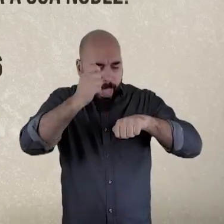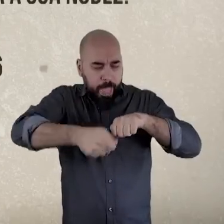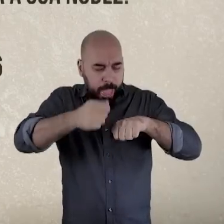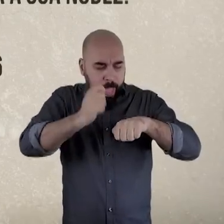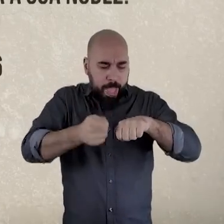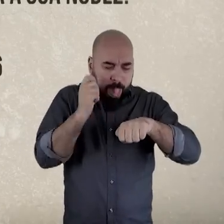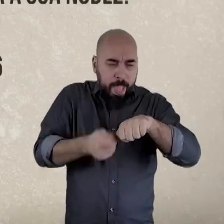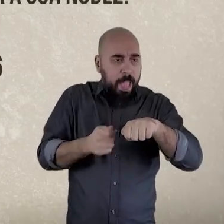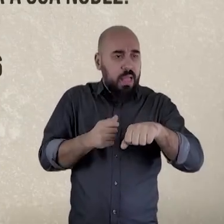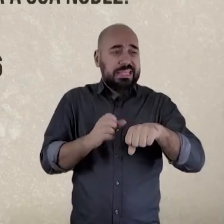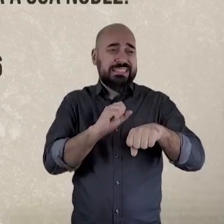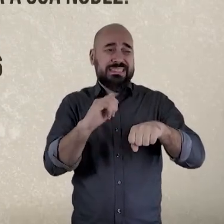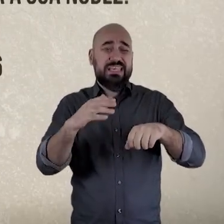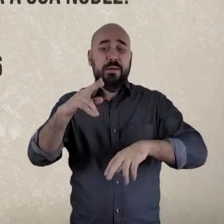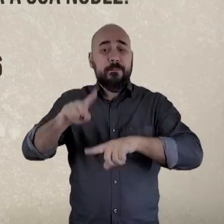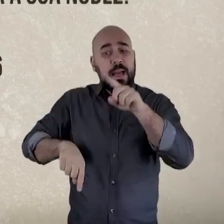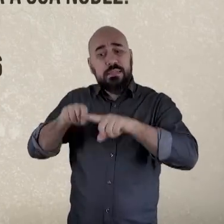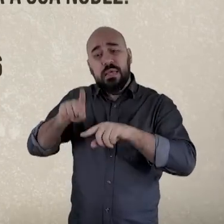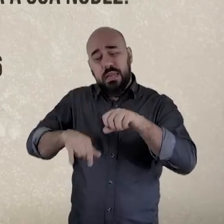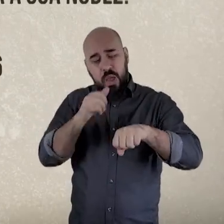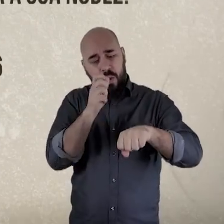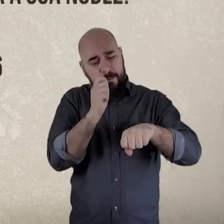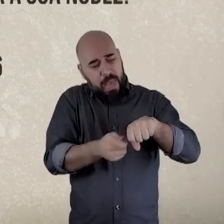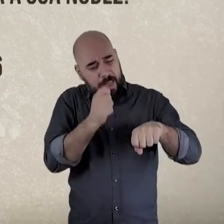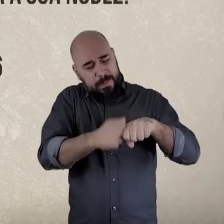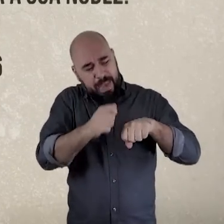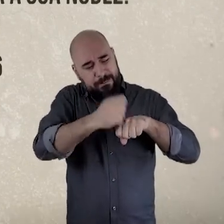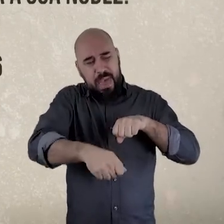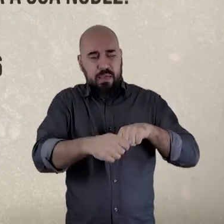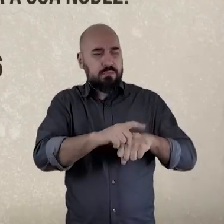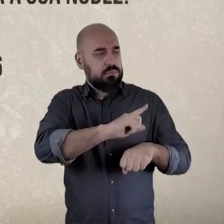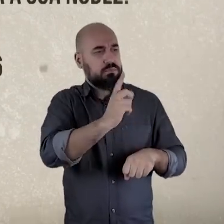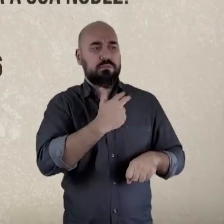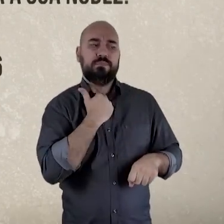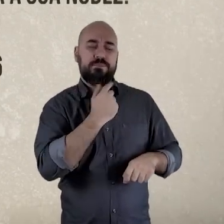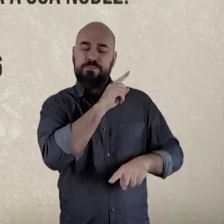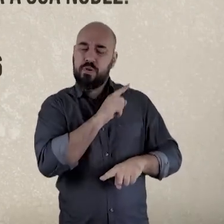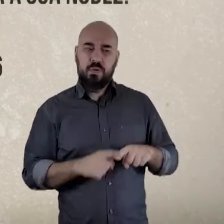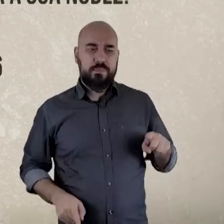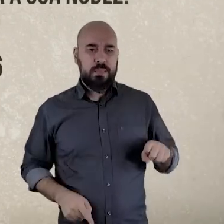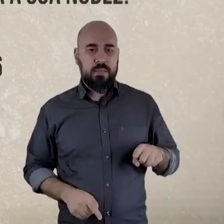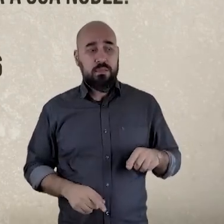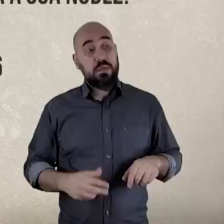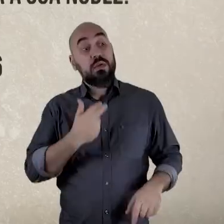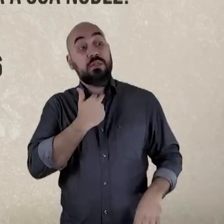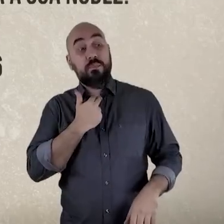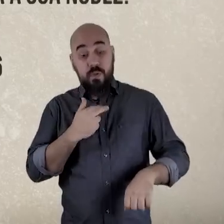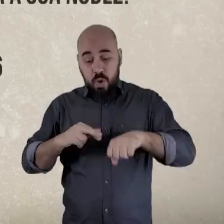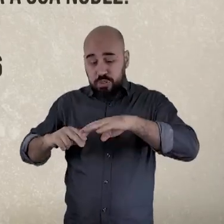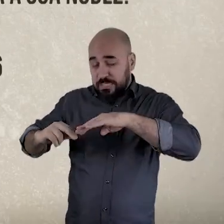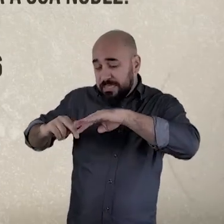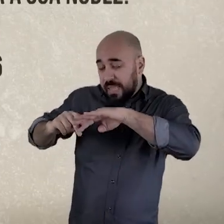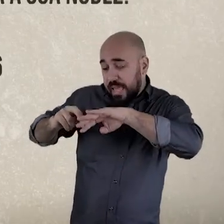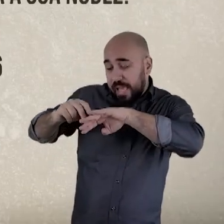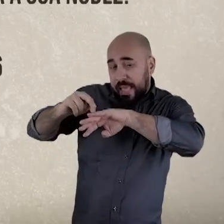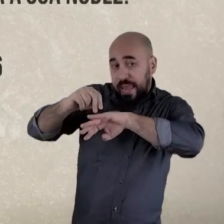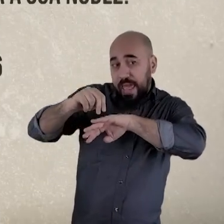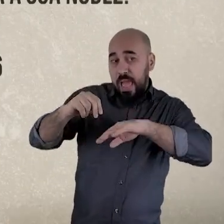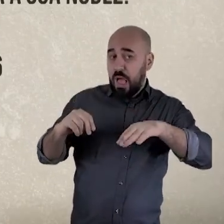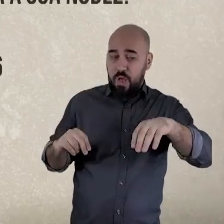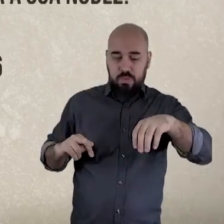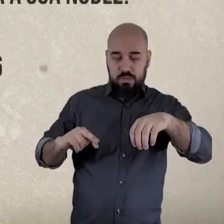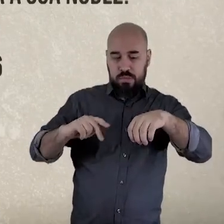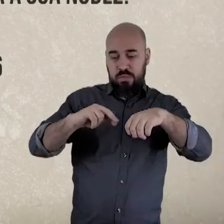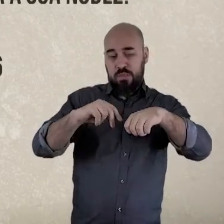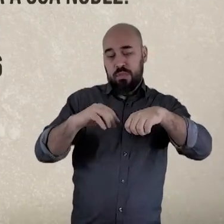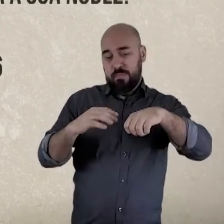vocês terão profanado o altar. Nem subam no meu altar por degraus, para que ali não seja exposta a sua